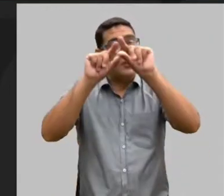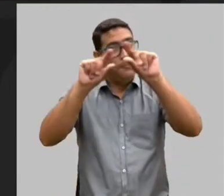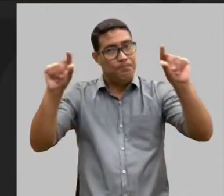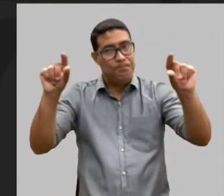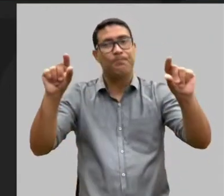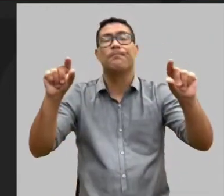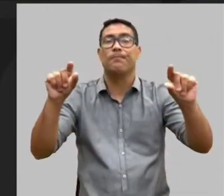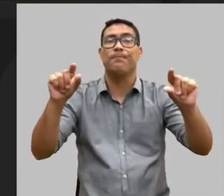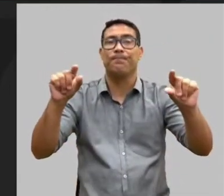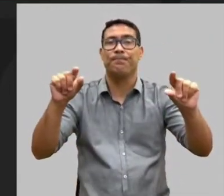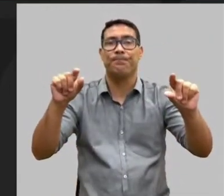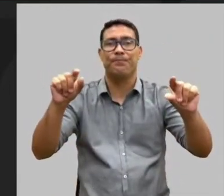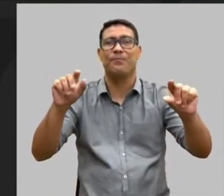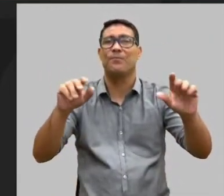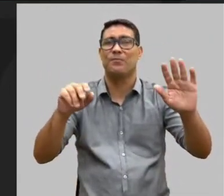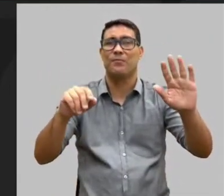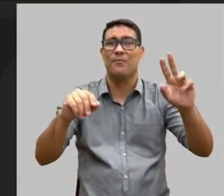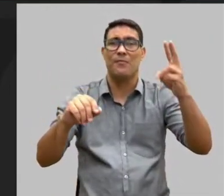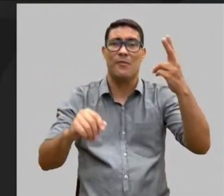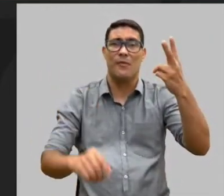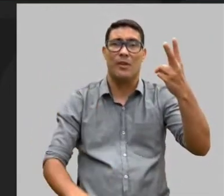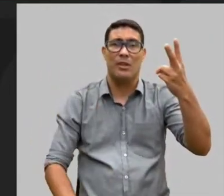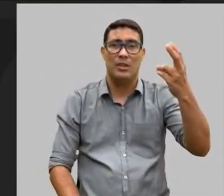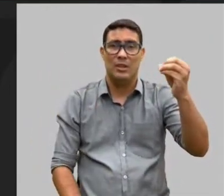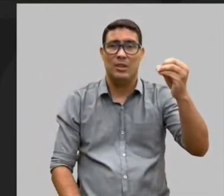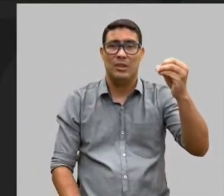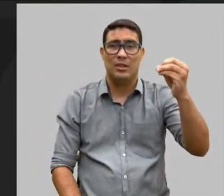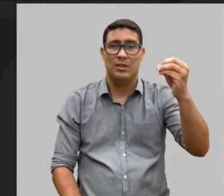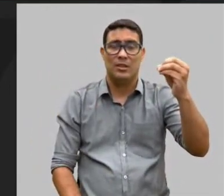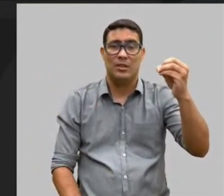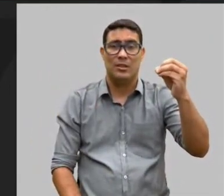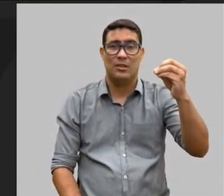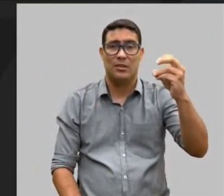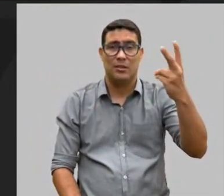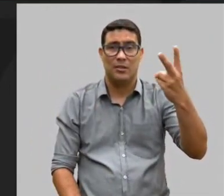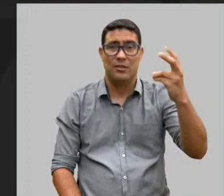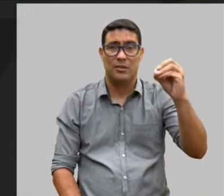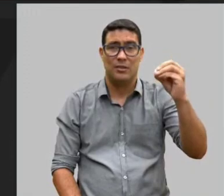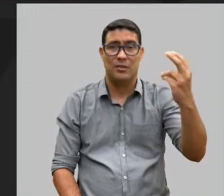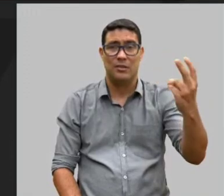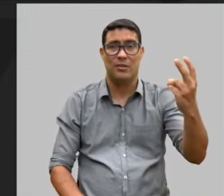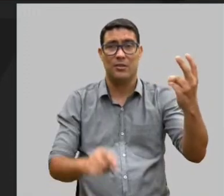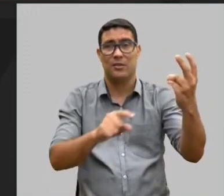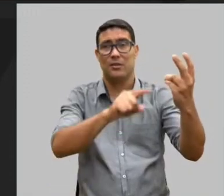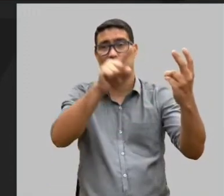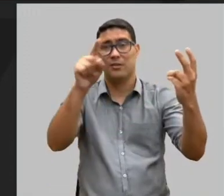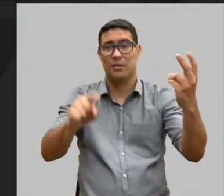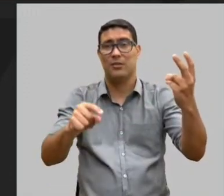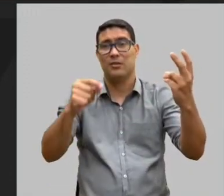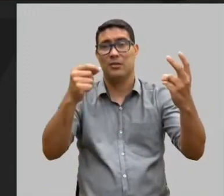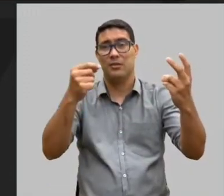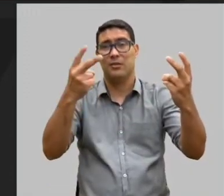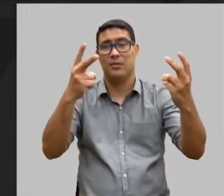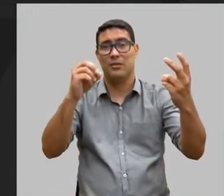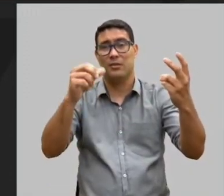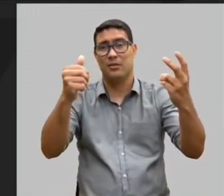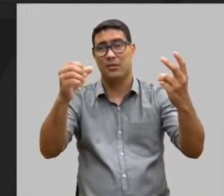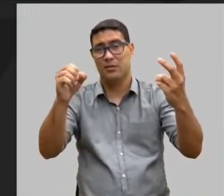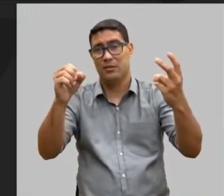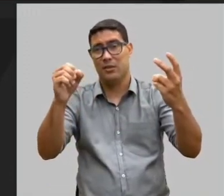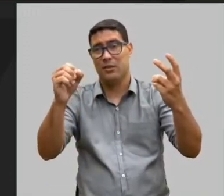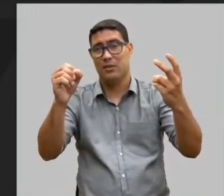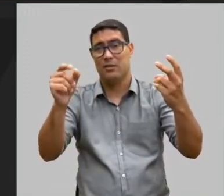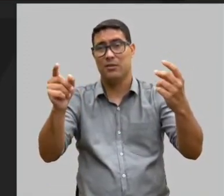ve entre 2 até 31/10 31/2010 a dívida soltou 1861 na tela anterior